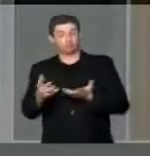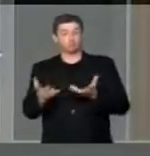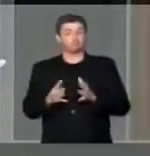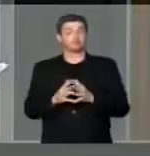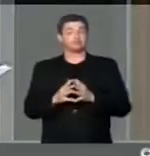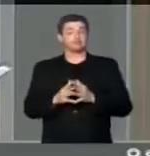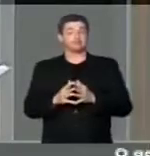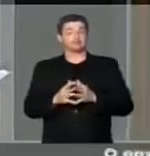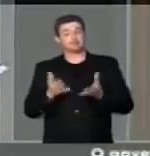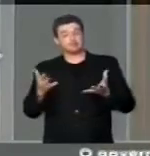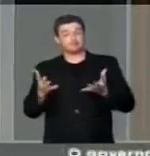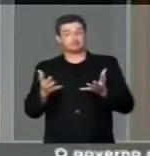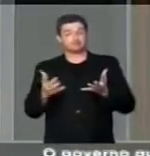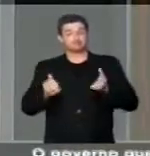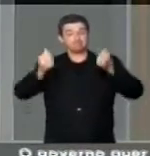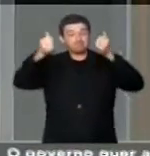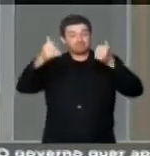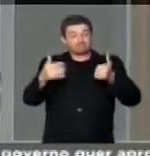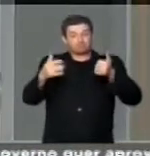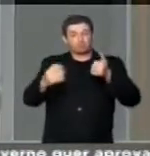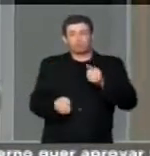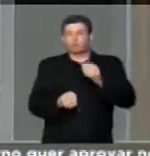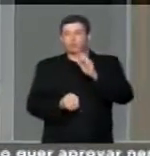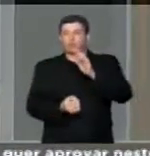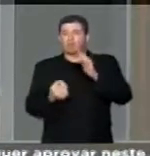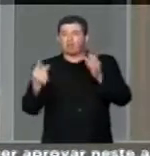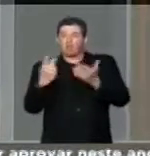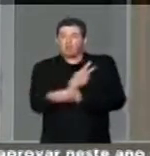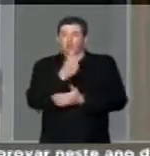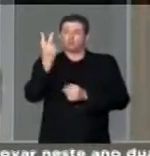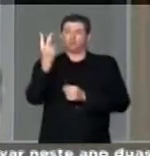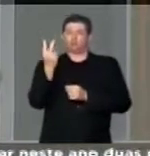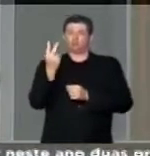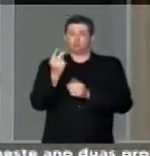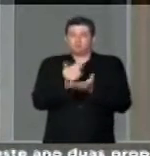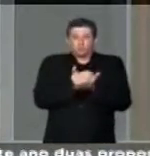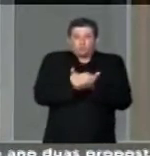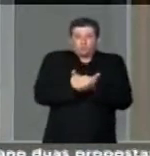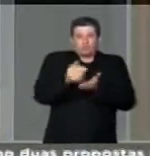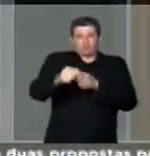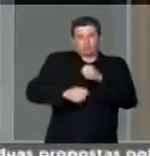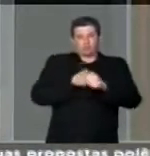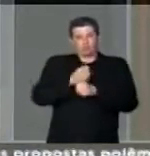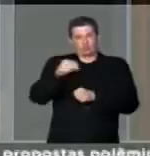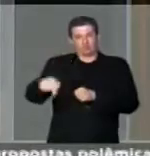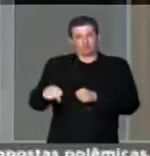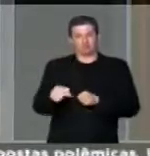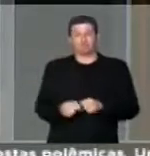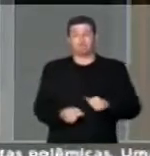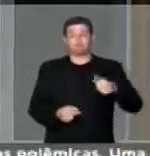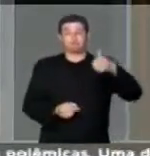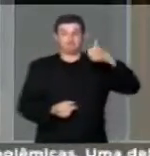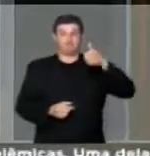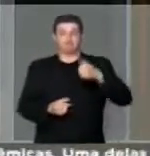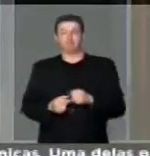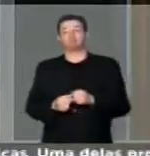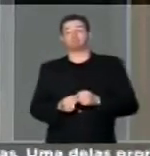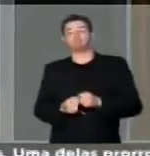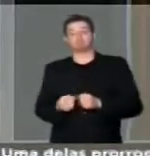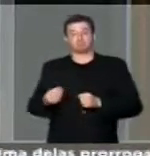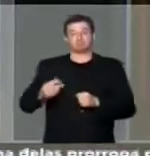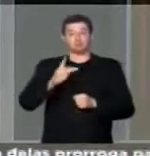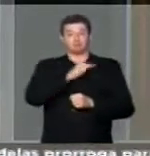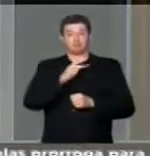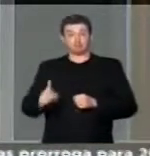inclusive, para poder analisar dois fatos, que foi o começo do ano legislativo. Primeiro fato foi a presença